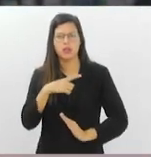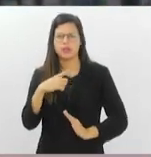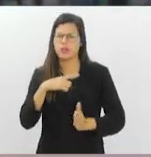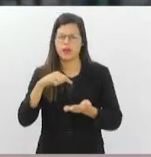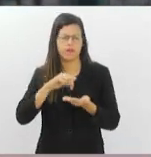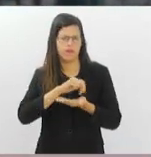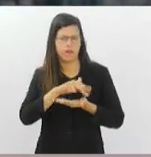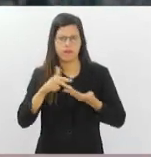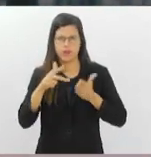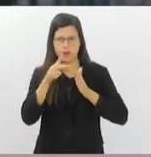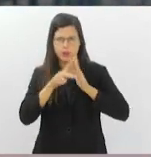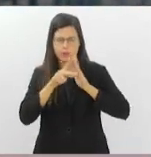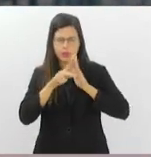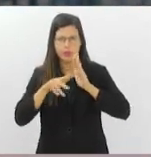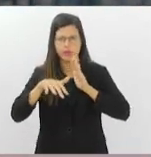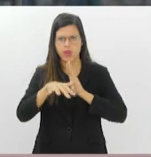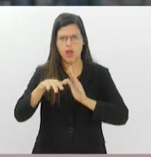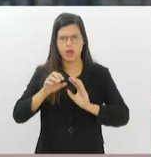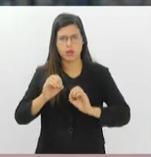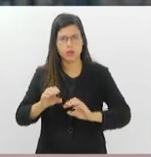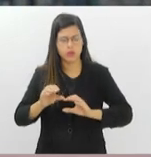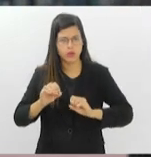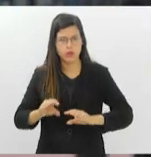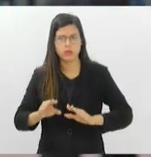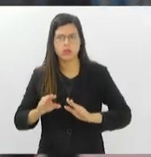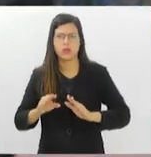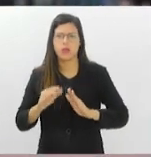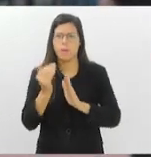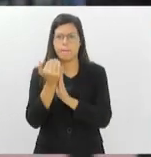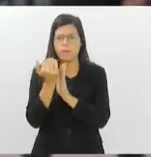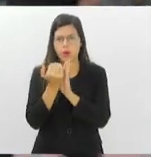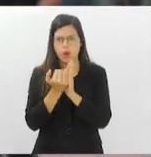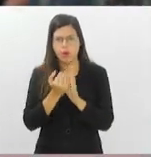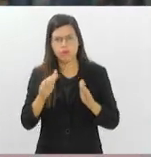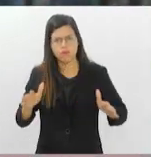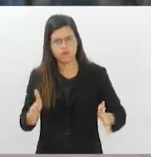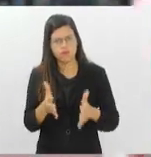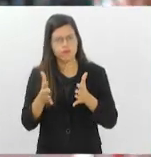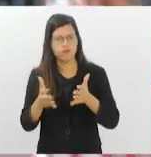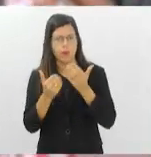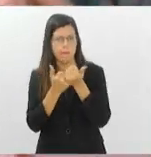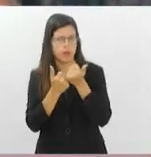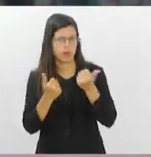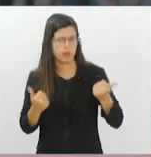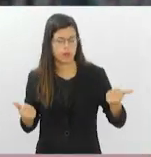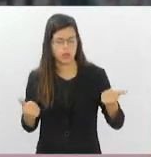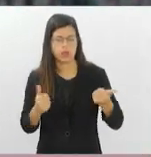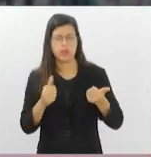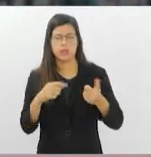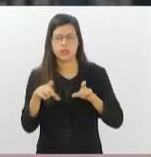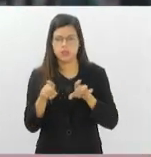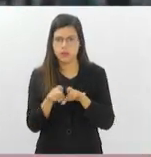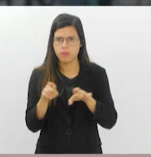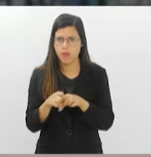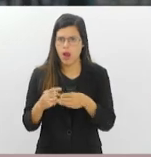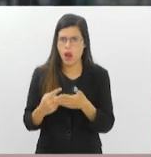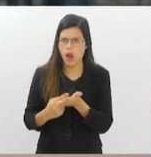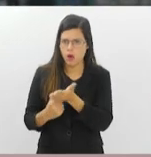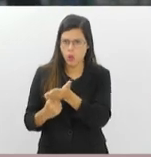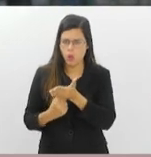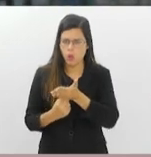projetos da área educacional né vários programas que incentivam várias parcerias né acordos de cooperações